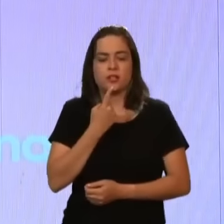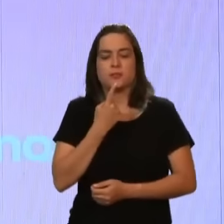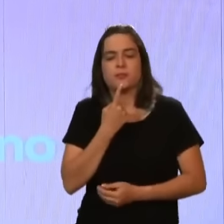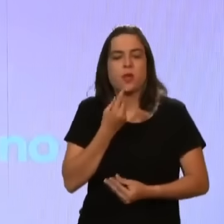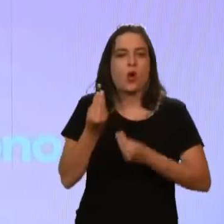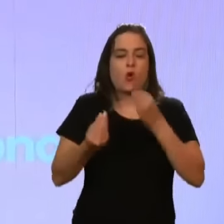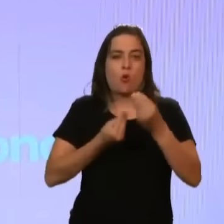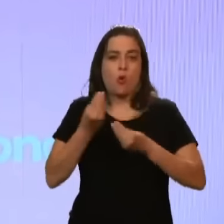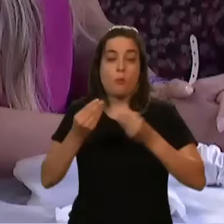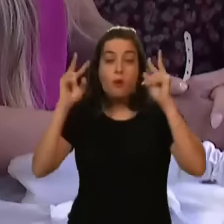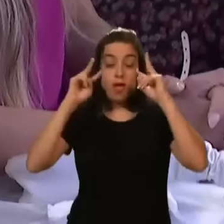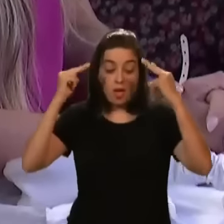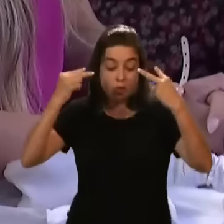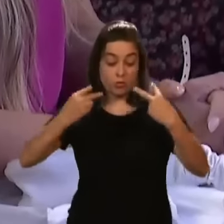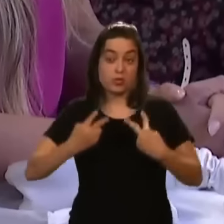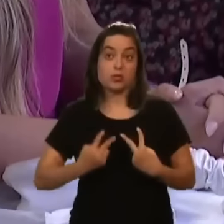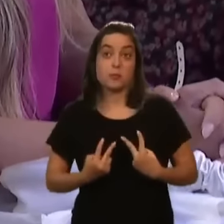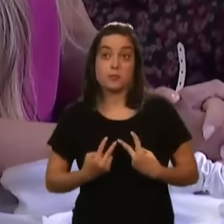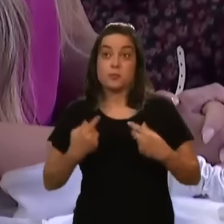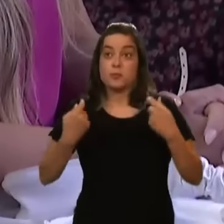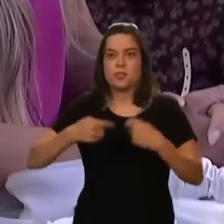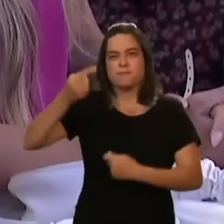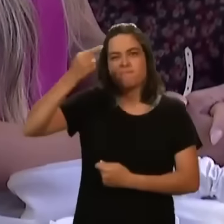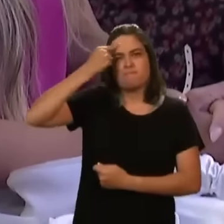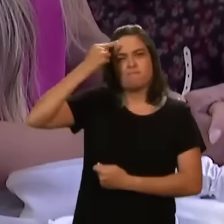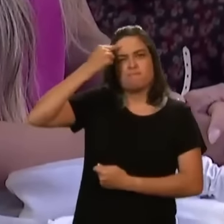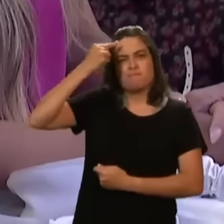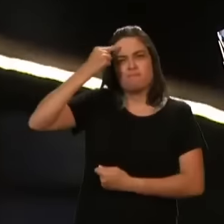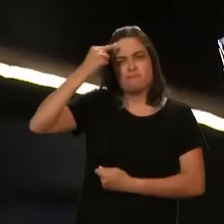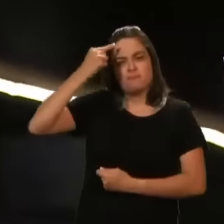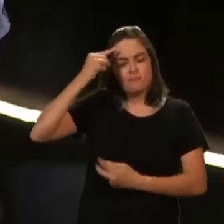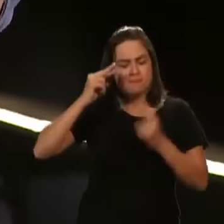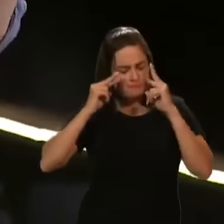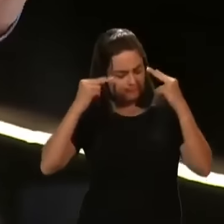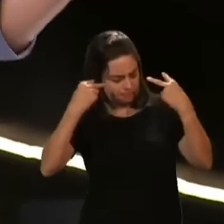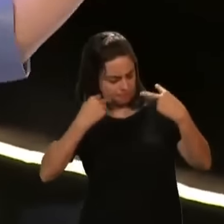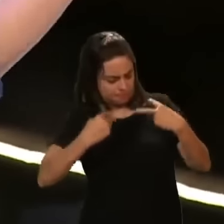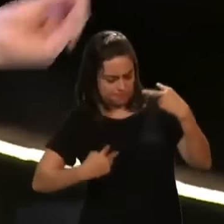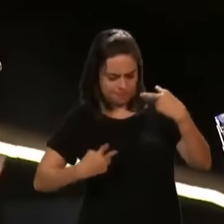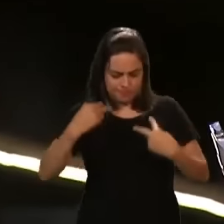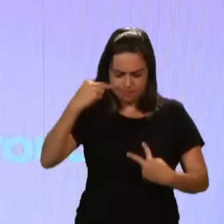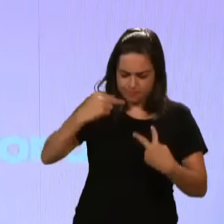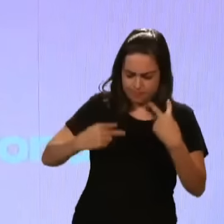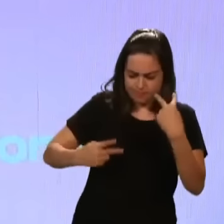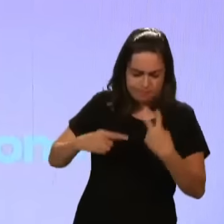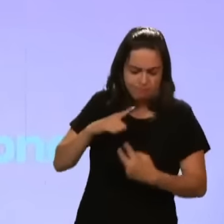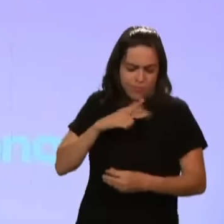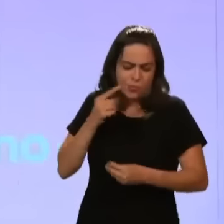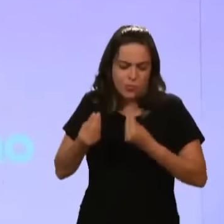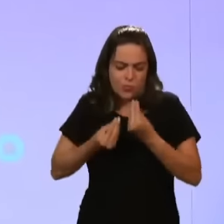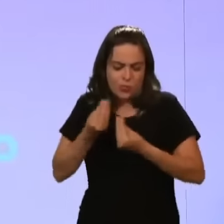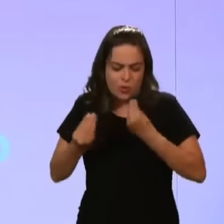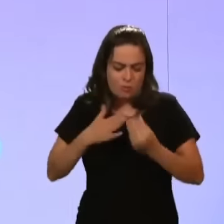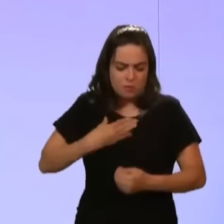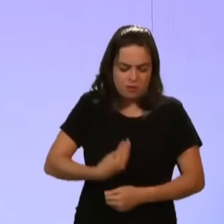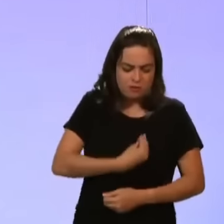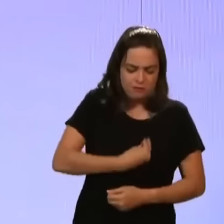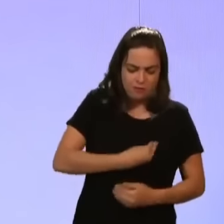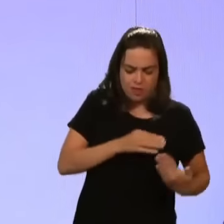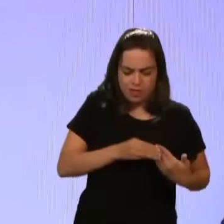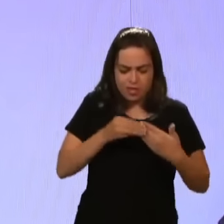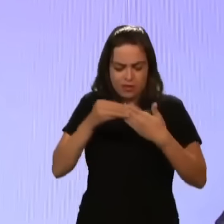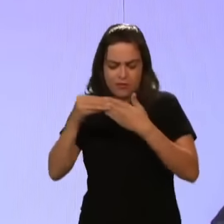autorreconhecimento. Você precisa olhar para dentro, você precisa ver aí quantos kimberlitos tem na sua vida carregando